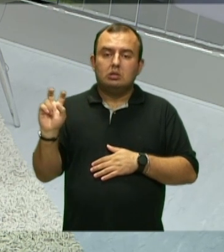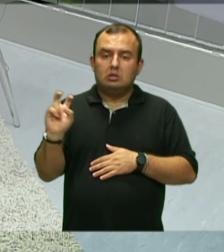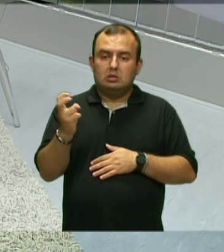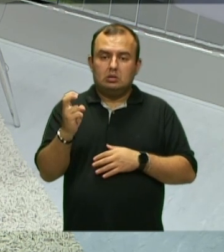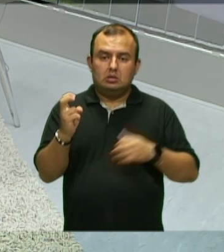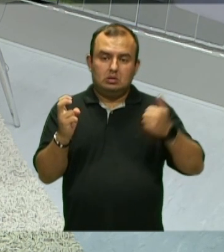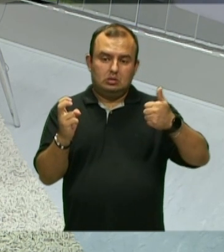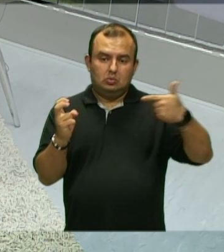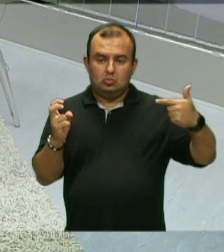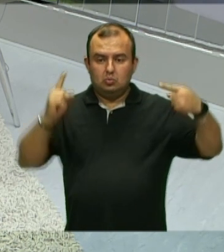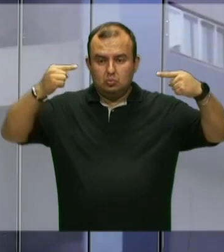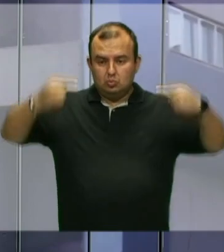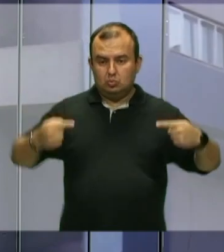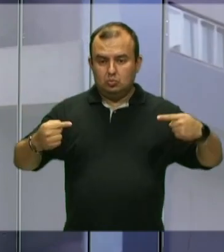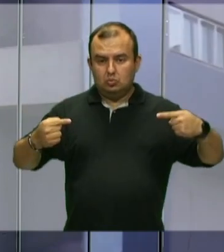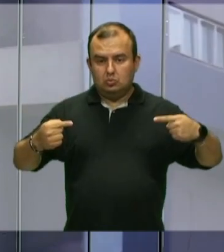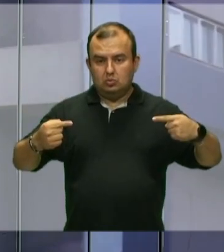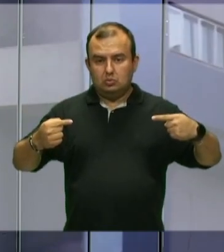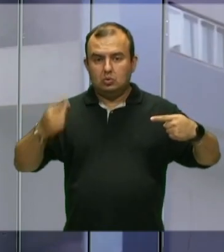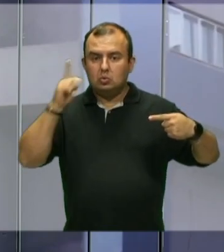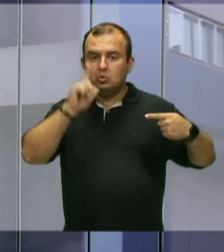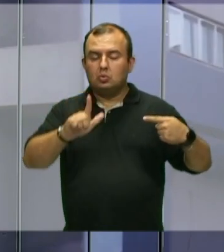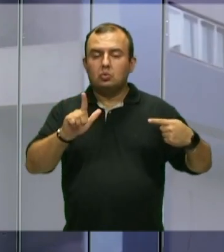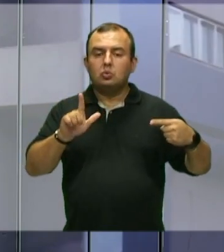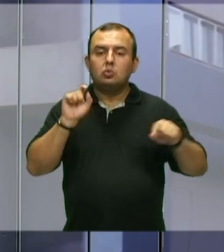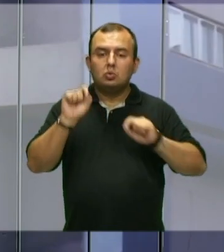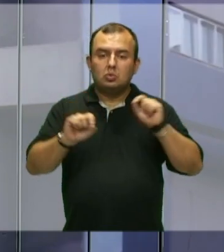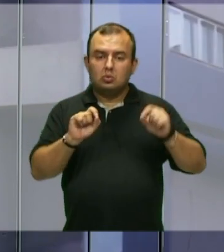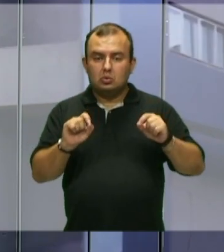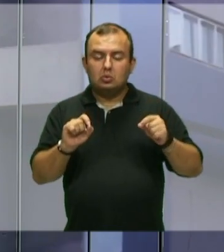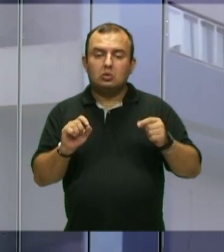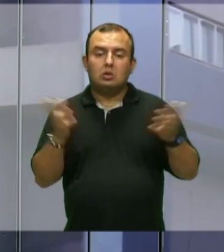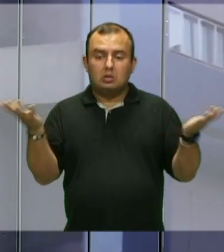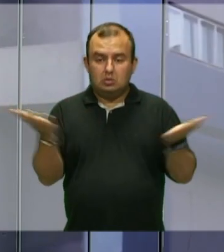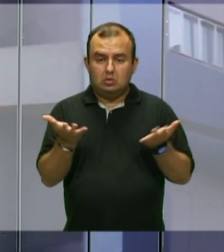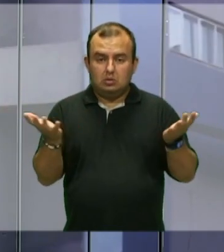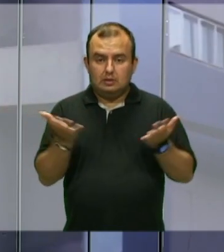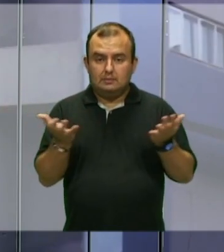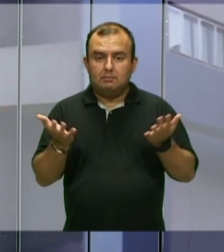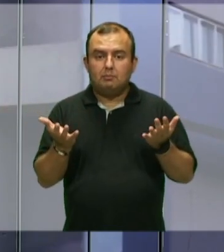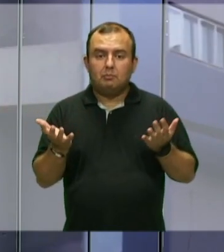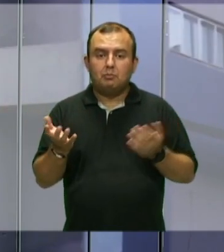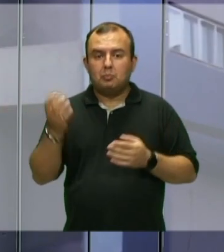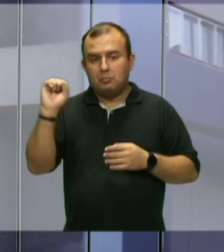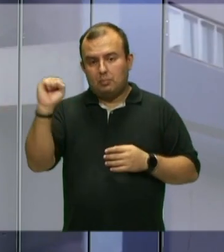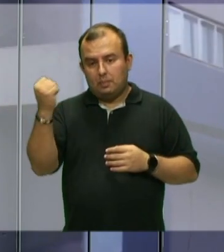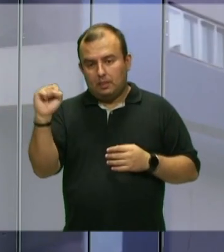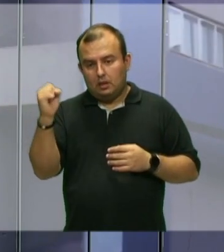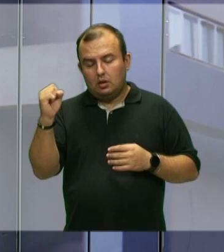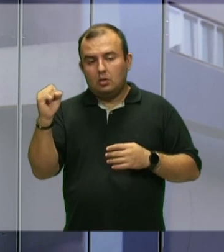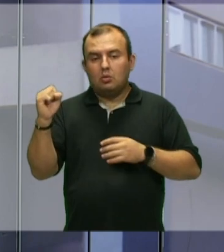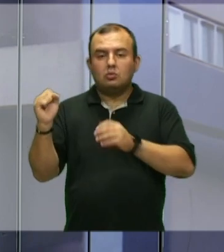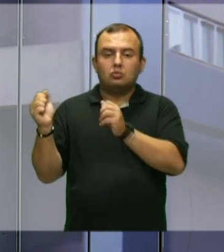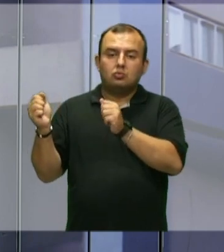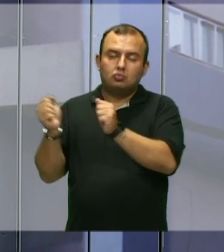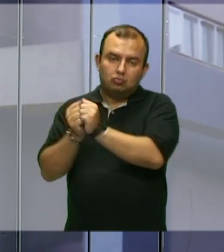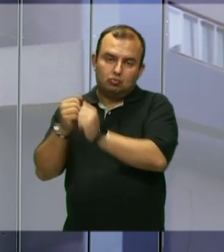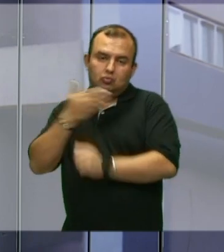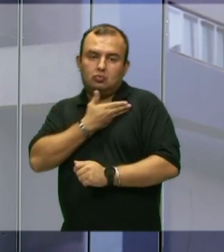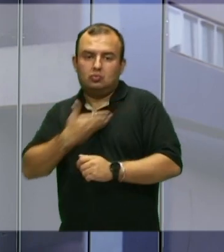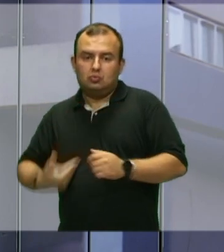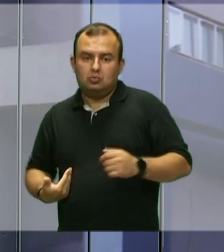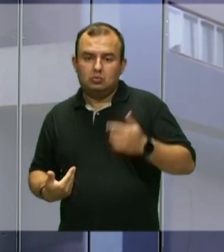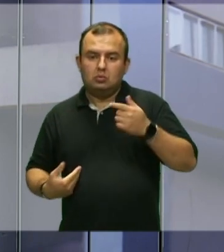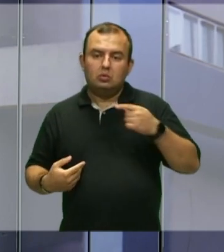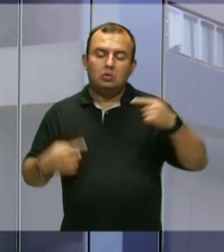contra 12 da oposição, e a gente conseguiu, então, até esse exato momento, estarmos com 8 vereadores na base do governo,